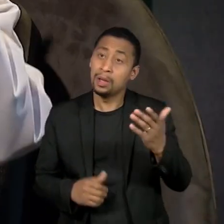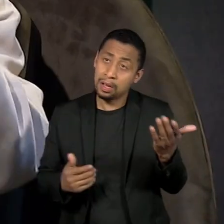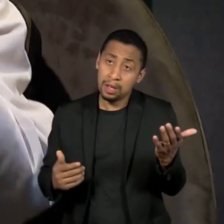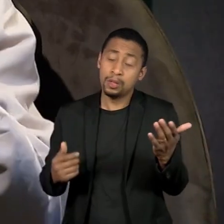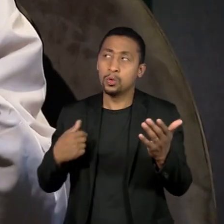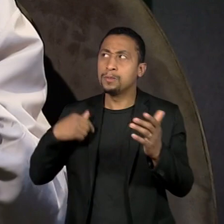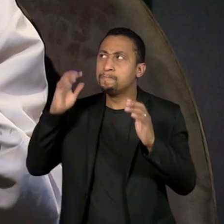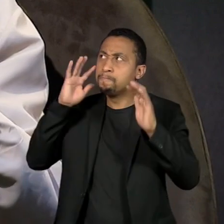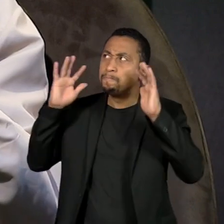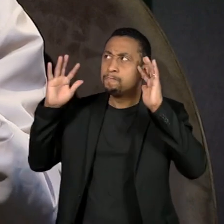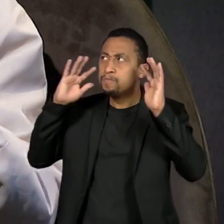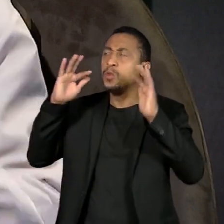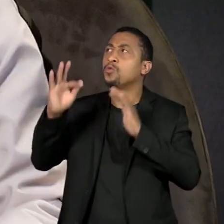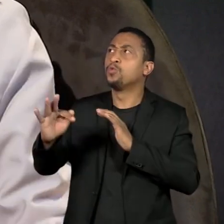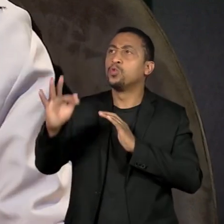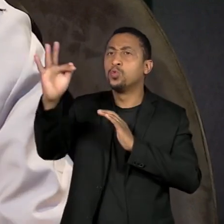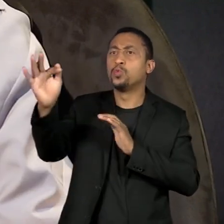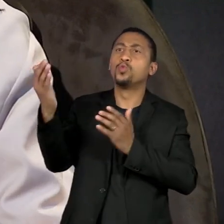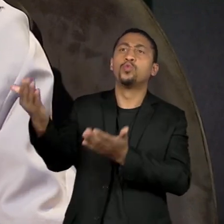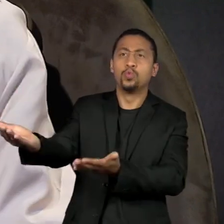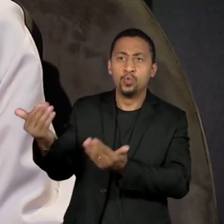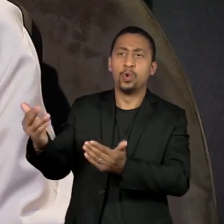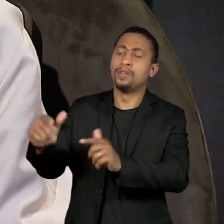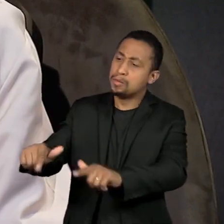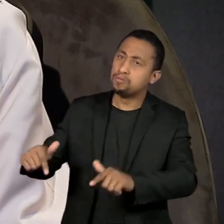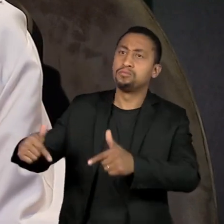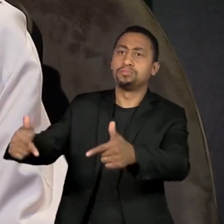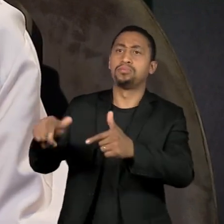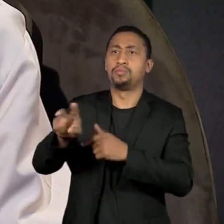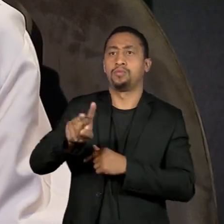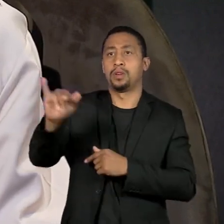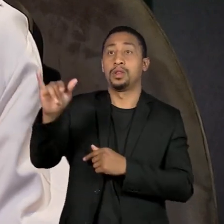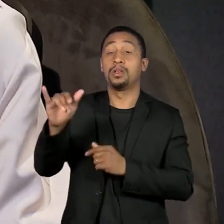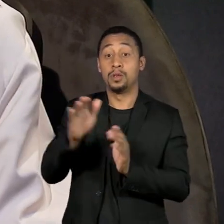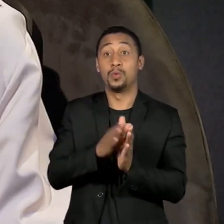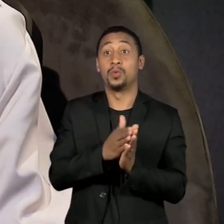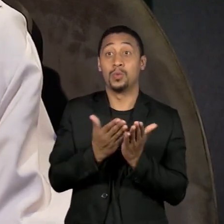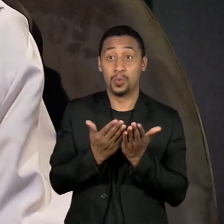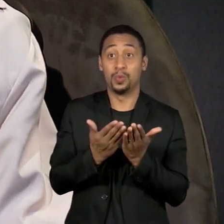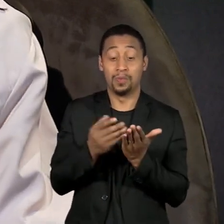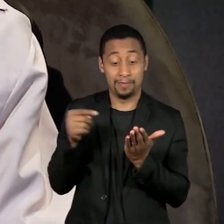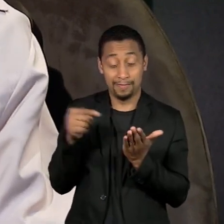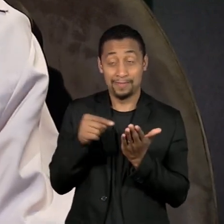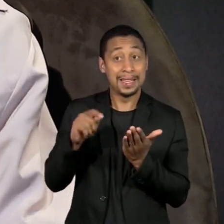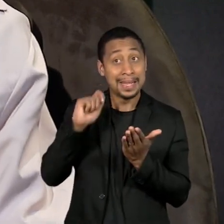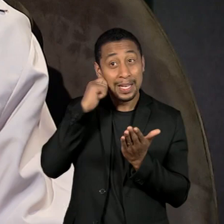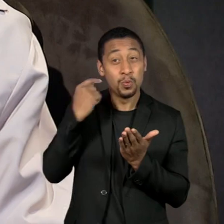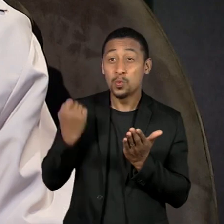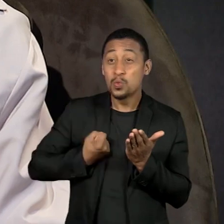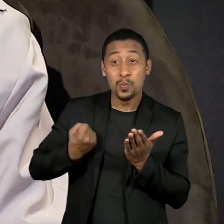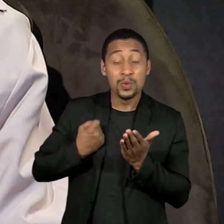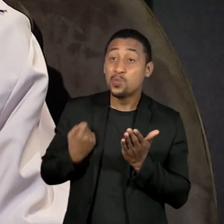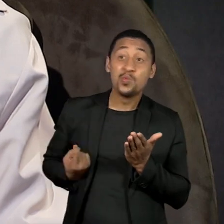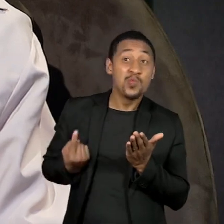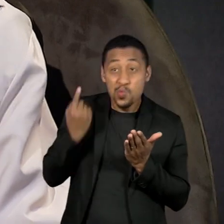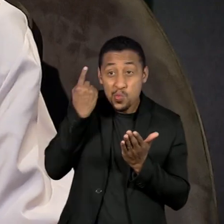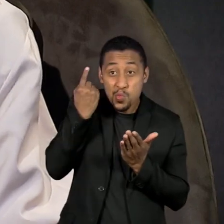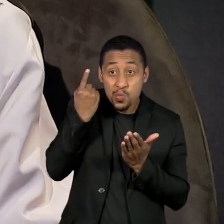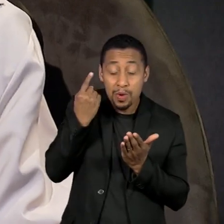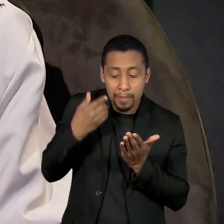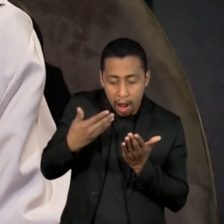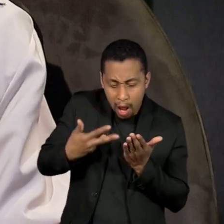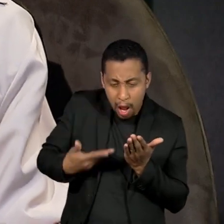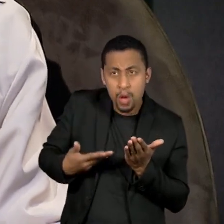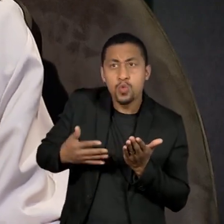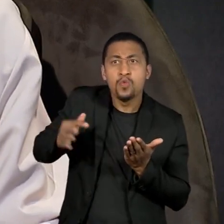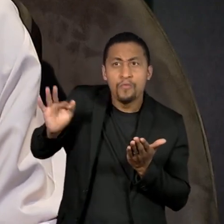nosso imaginário. Por isso que já no Cadernos Negros número 1, a gente já anuncia no final o Cadernos